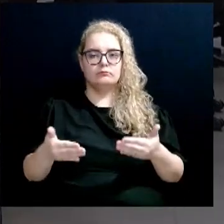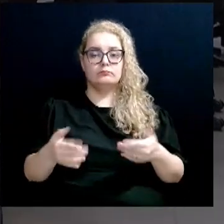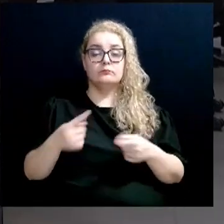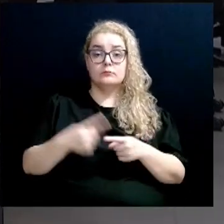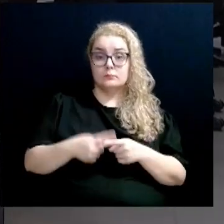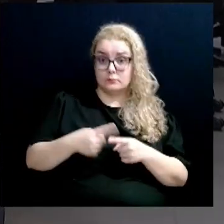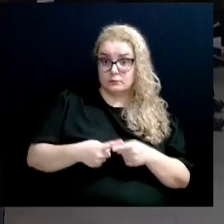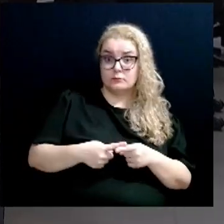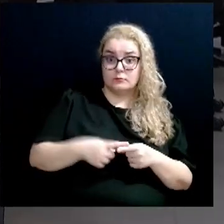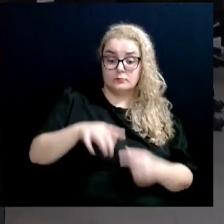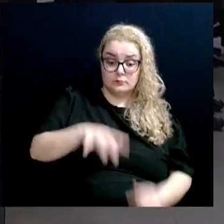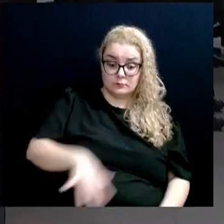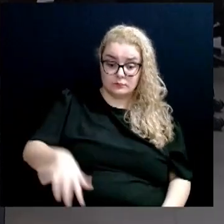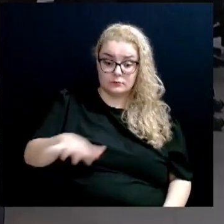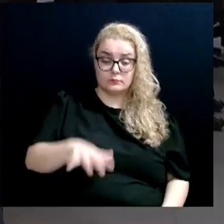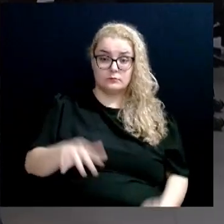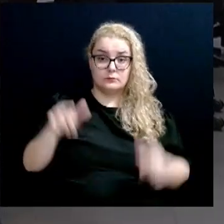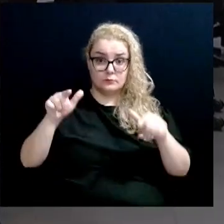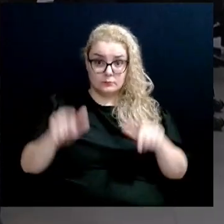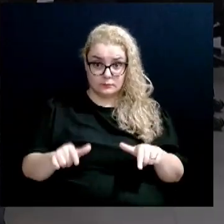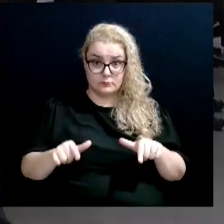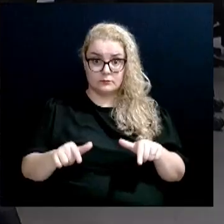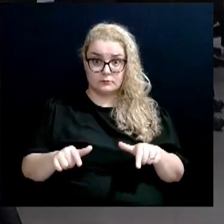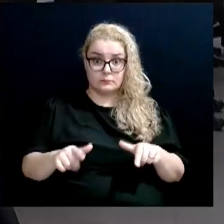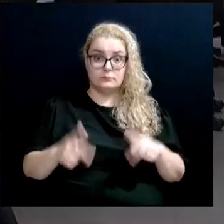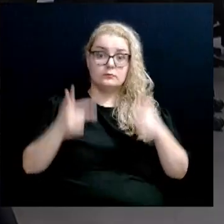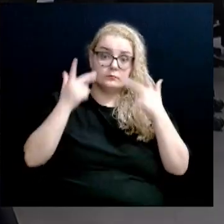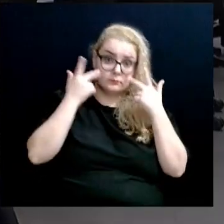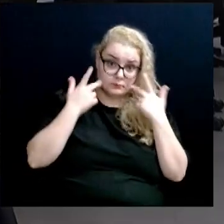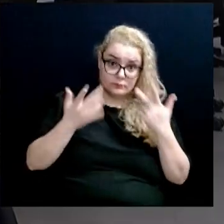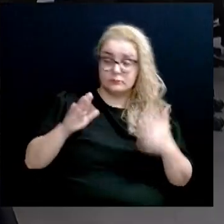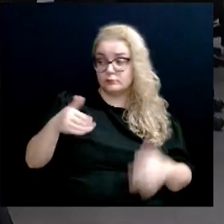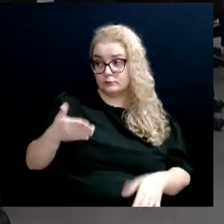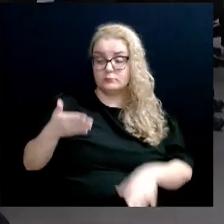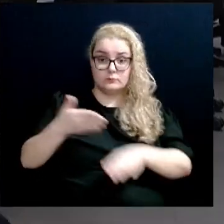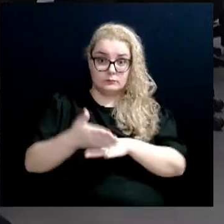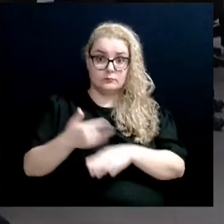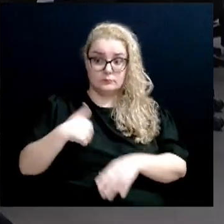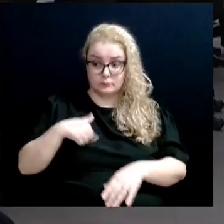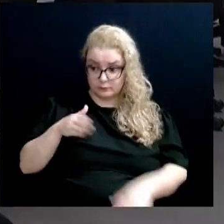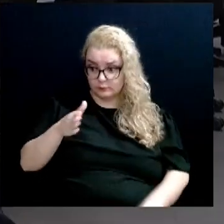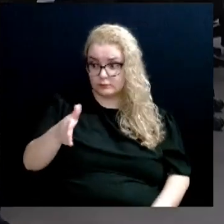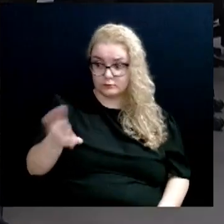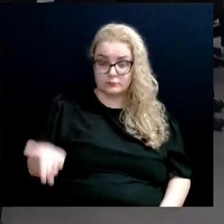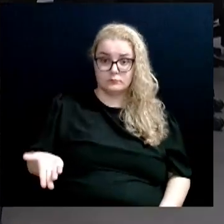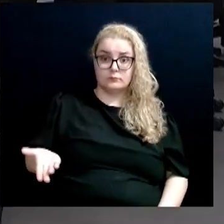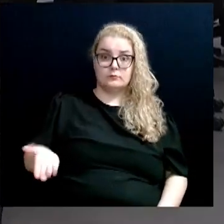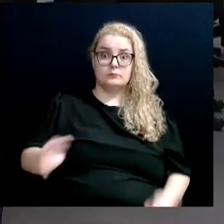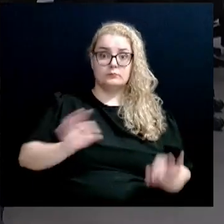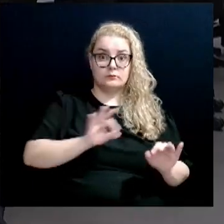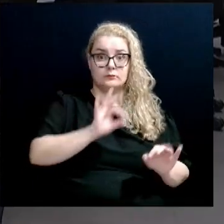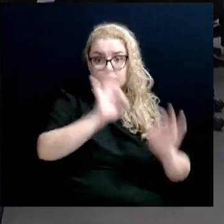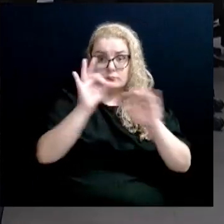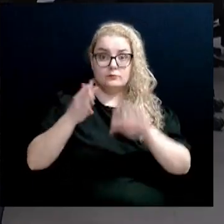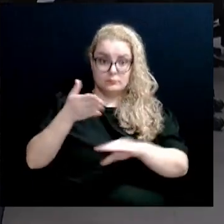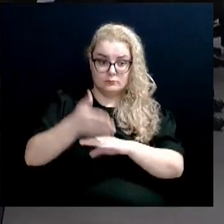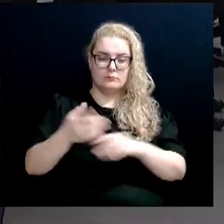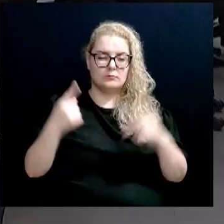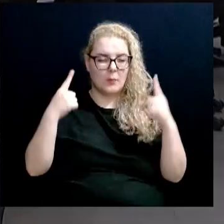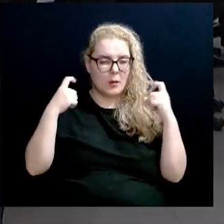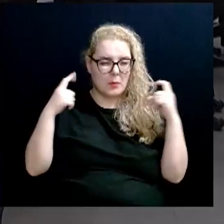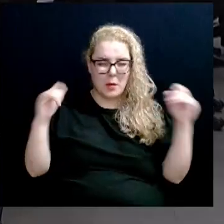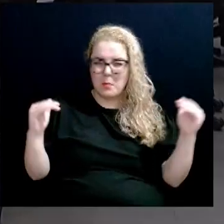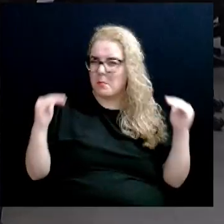espaço, naturalmente, quando você vai, quando quem está nos assistindo vai, tem muito barulho, muita